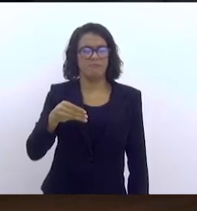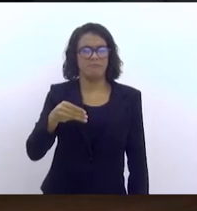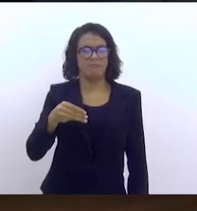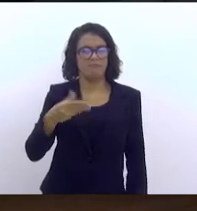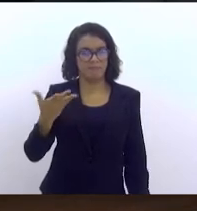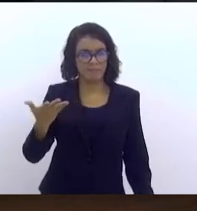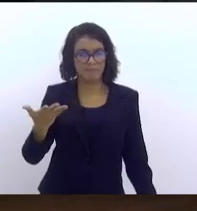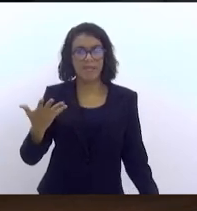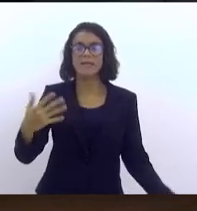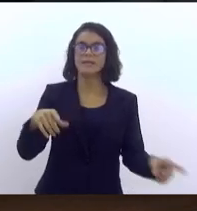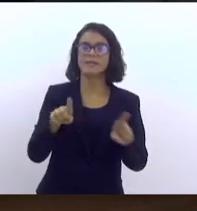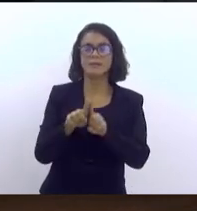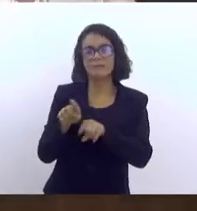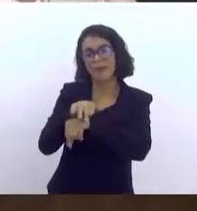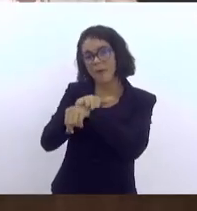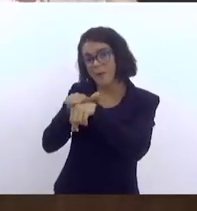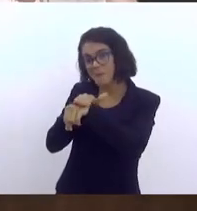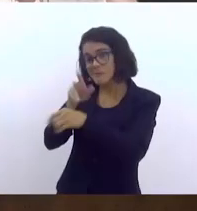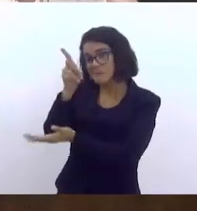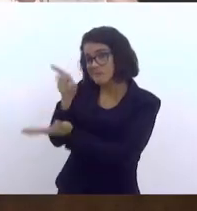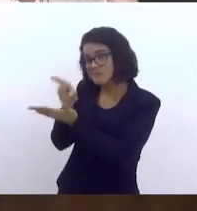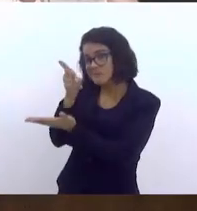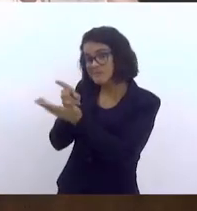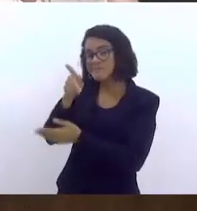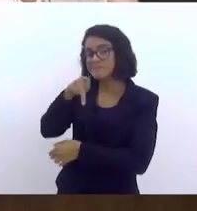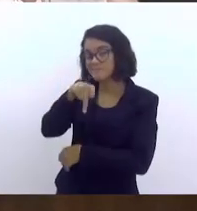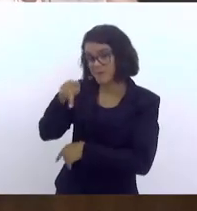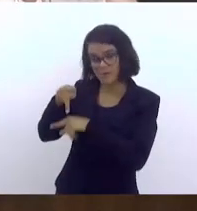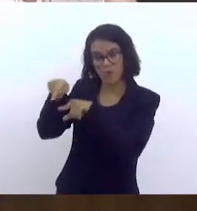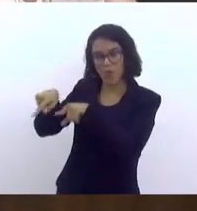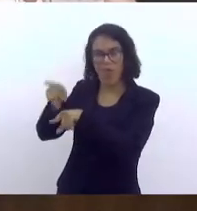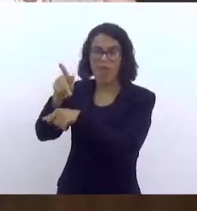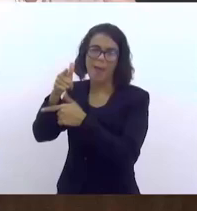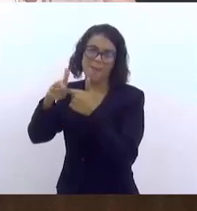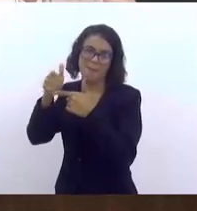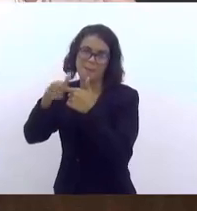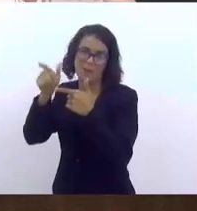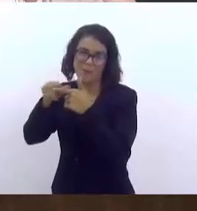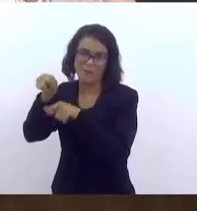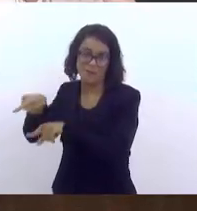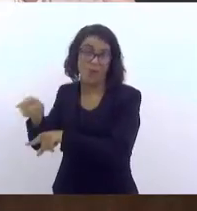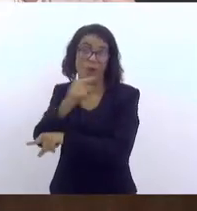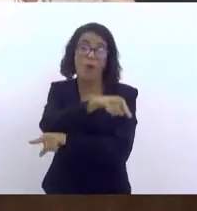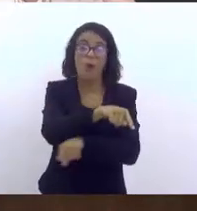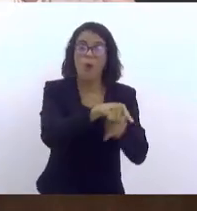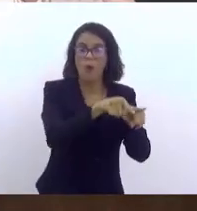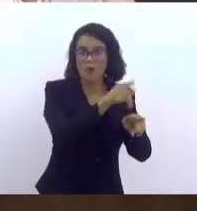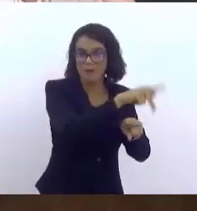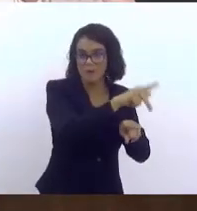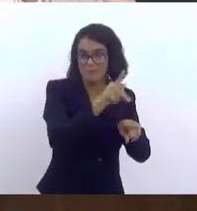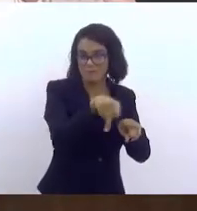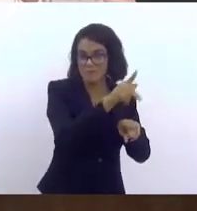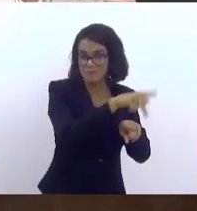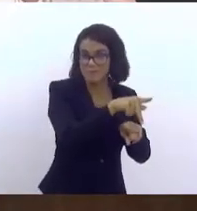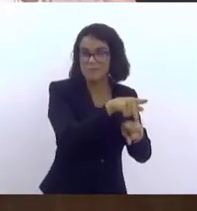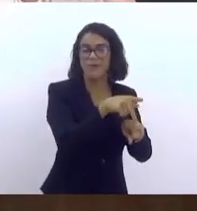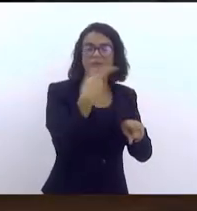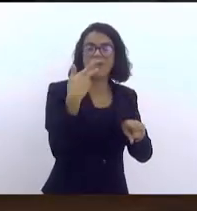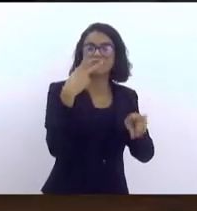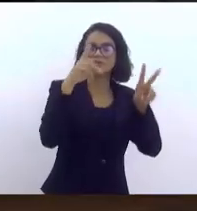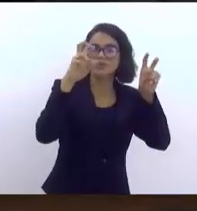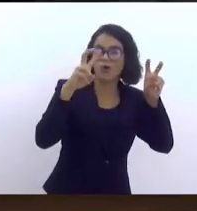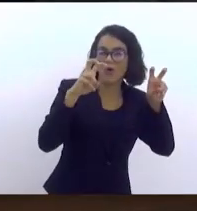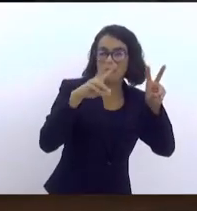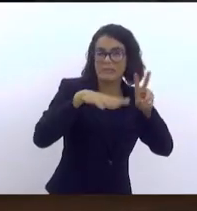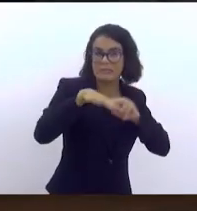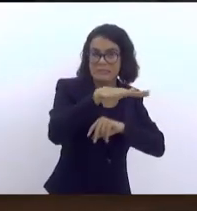e ainda conversando com a mesma professora não é essa mas aqui contou sobre também essa infeliz ocasião